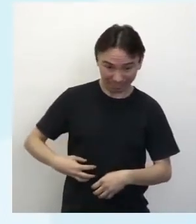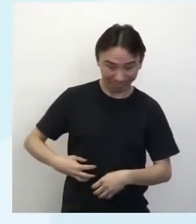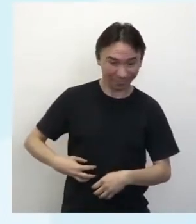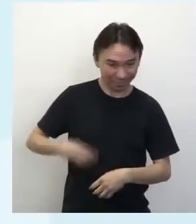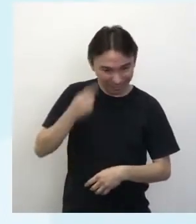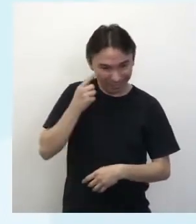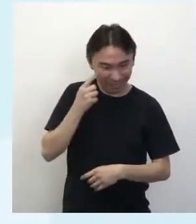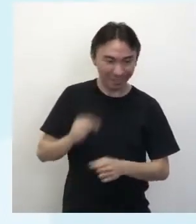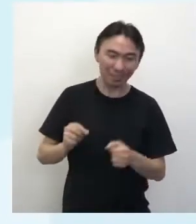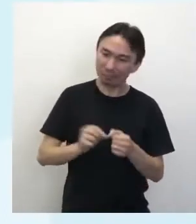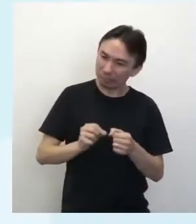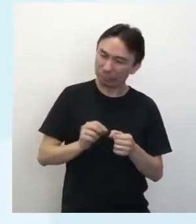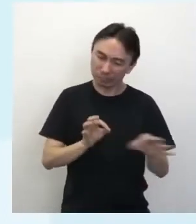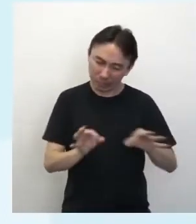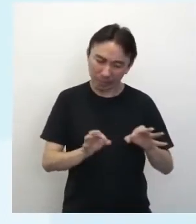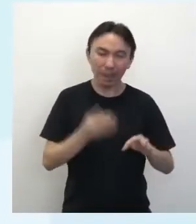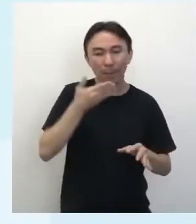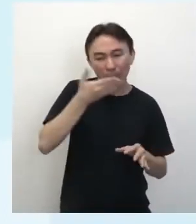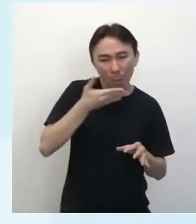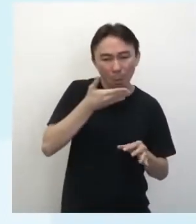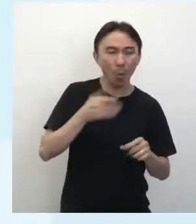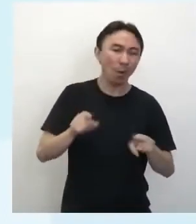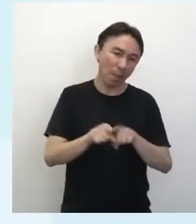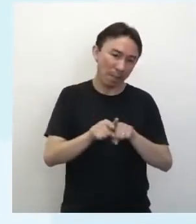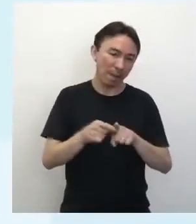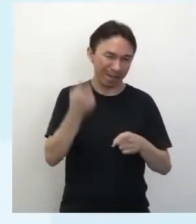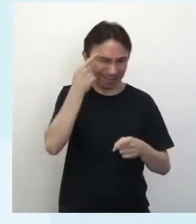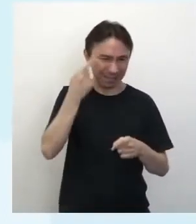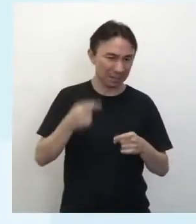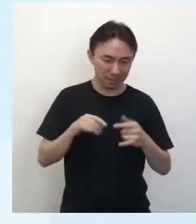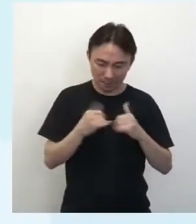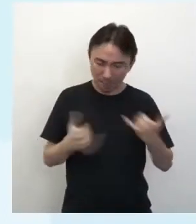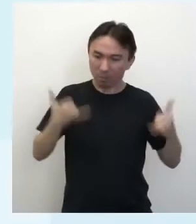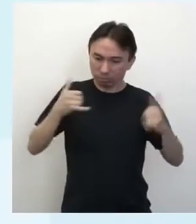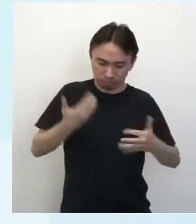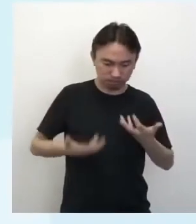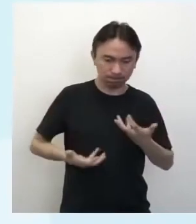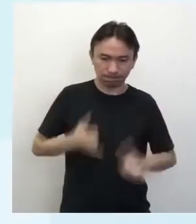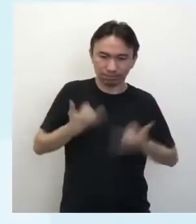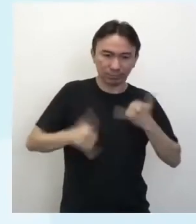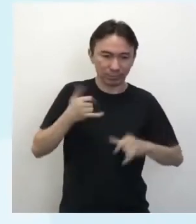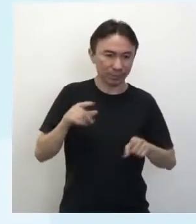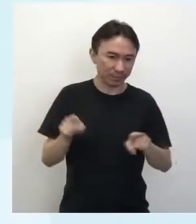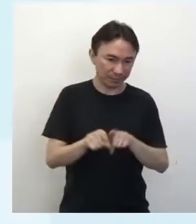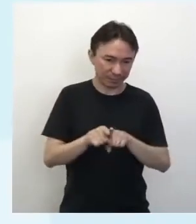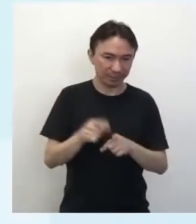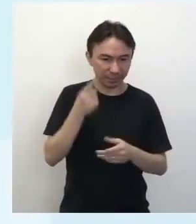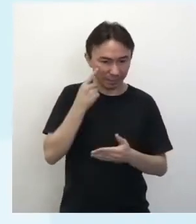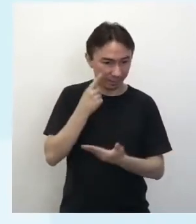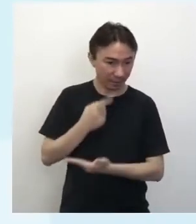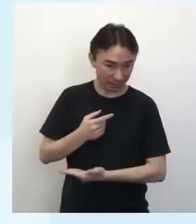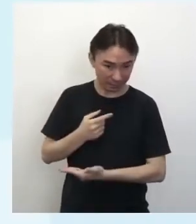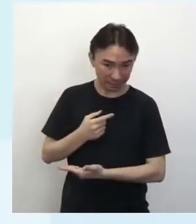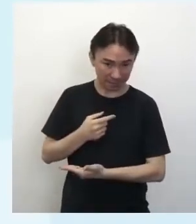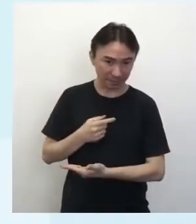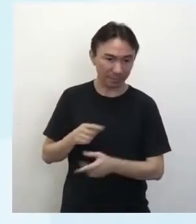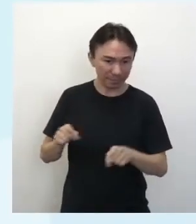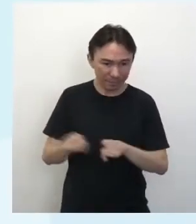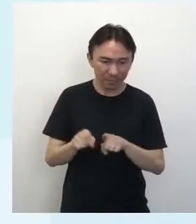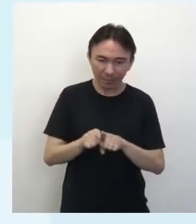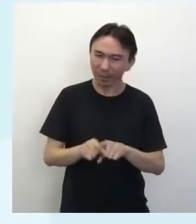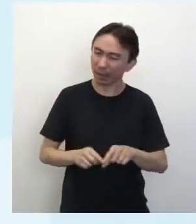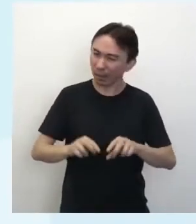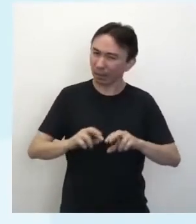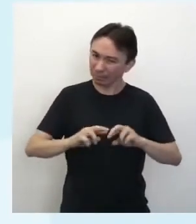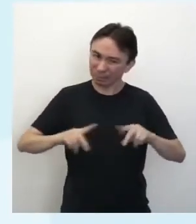controle de açúcar aí no sangue, gasto de energia também. E as gônadas sexuais, ovário e testículo, que estão